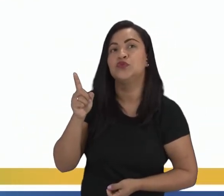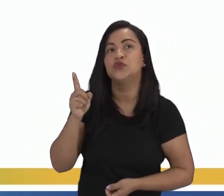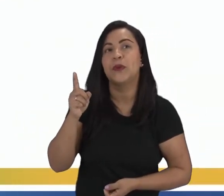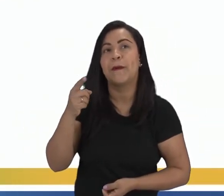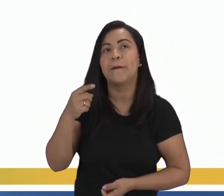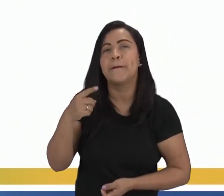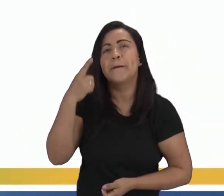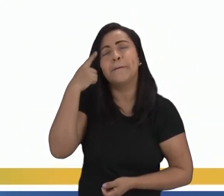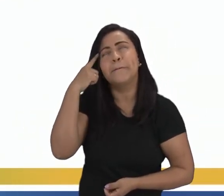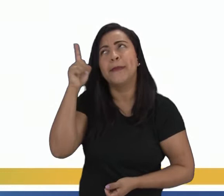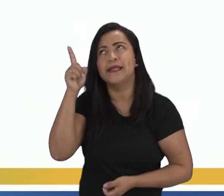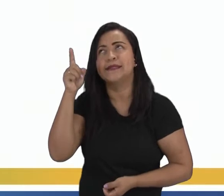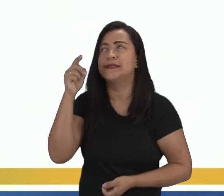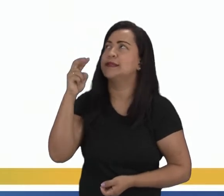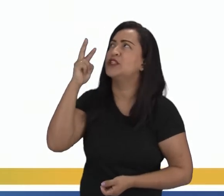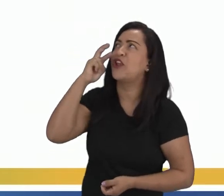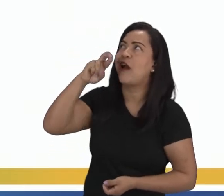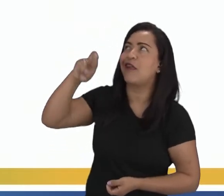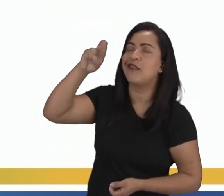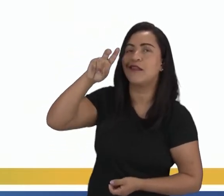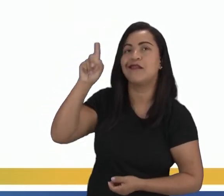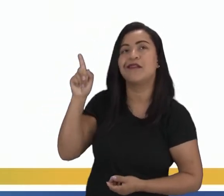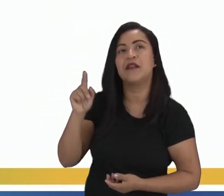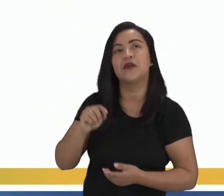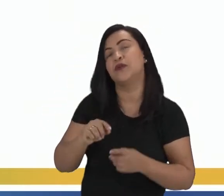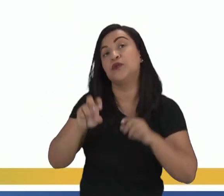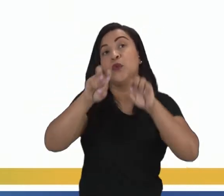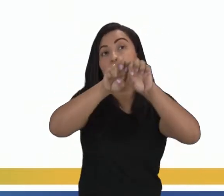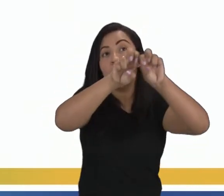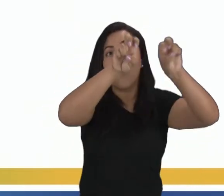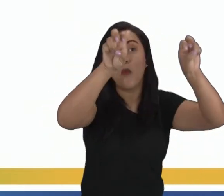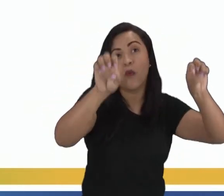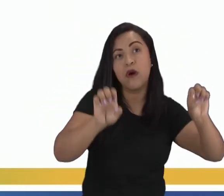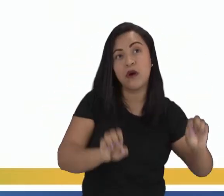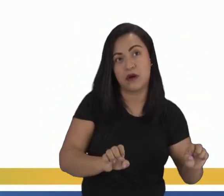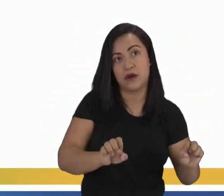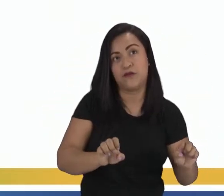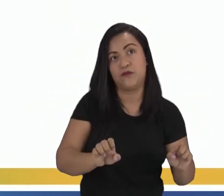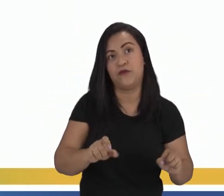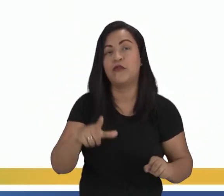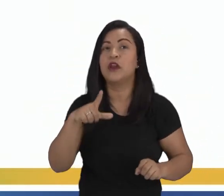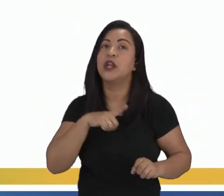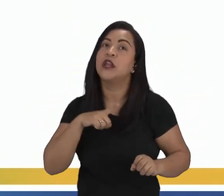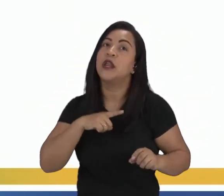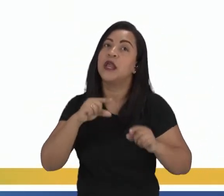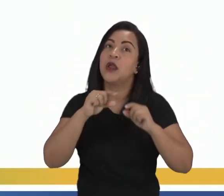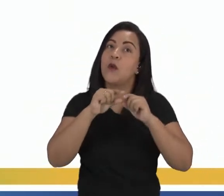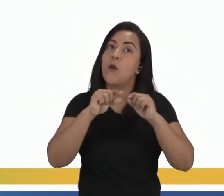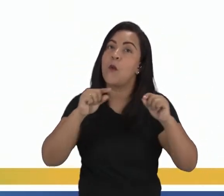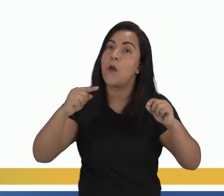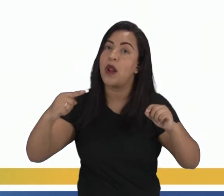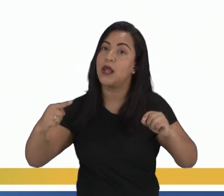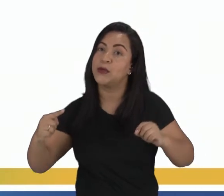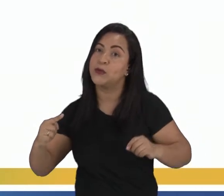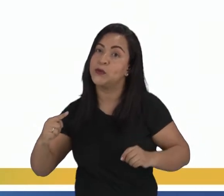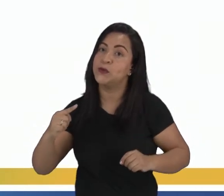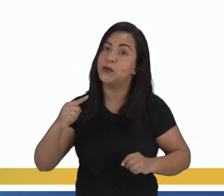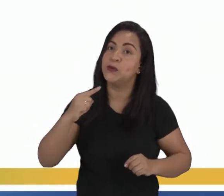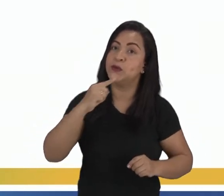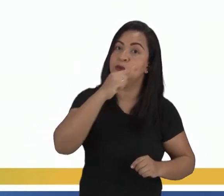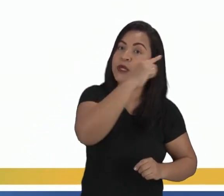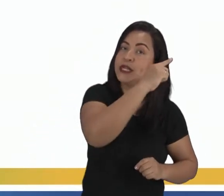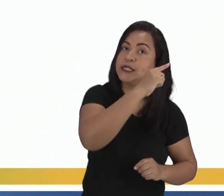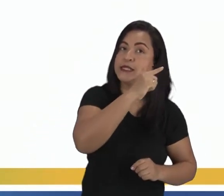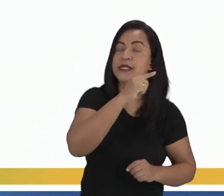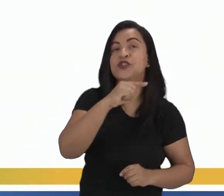O gráfico, analisando o gráfico da força de atrito, vocês vejam só que é uma linha crescente, né? Eu tenho o quê?